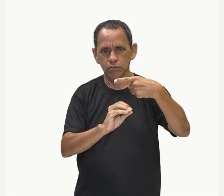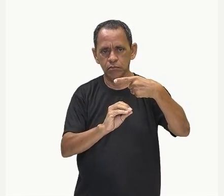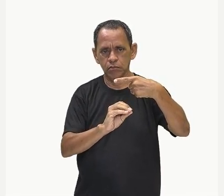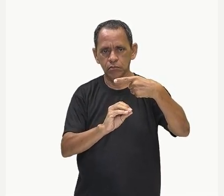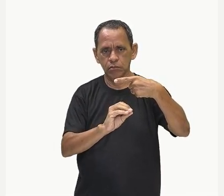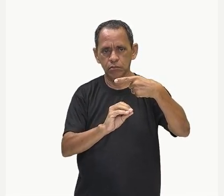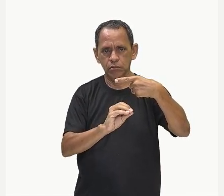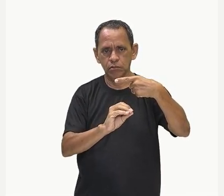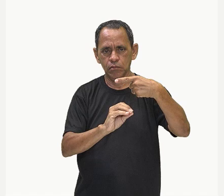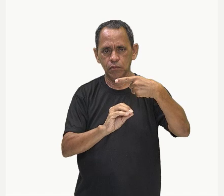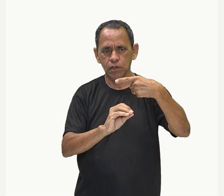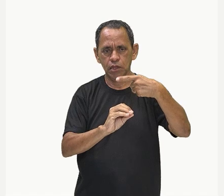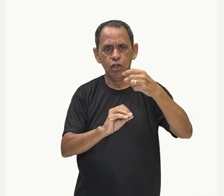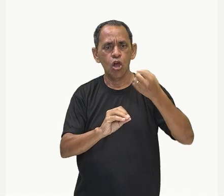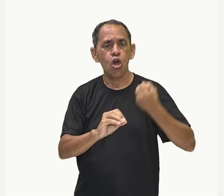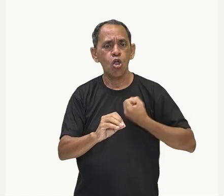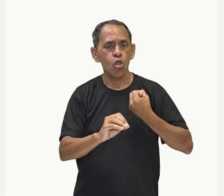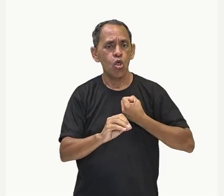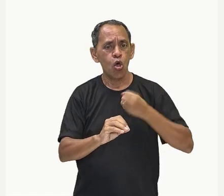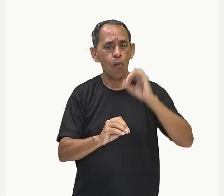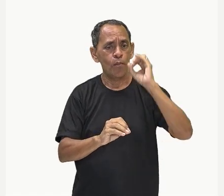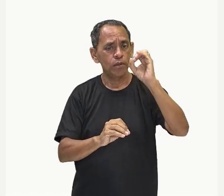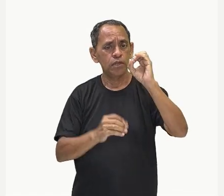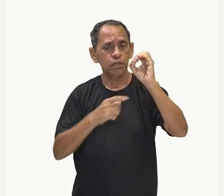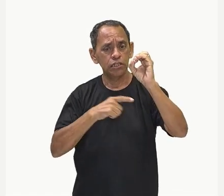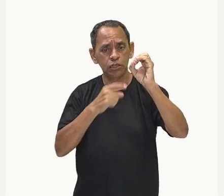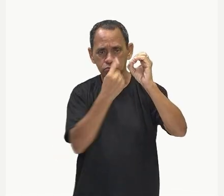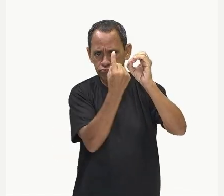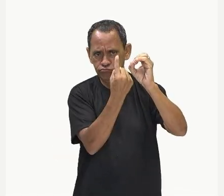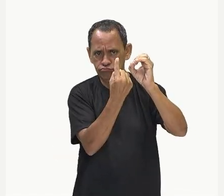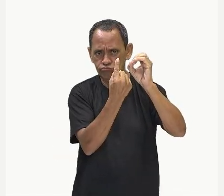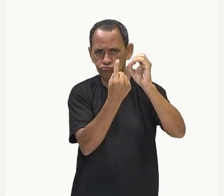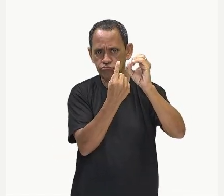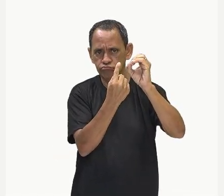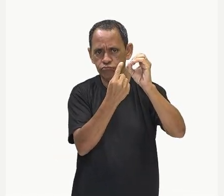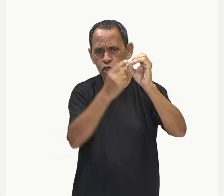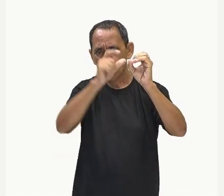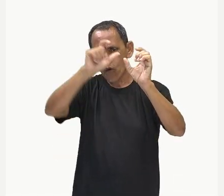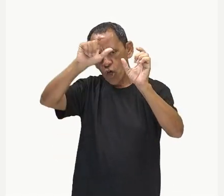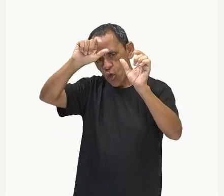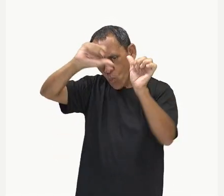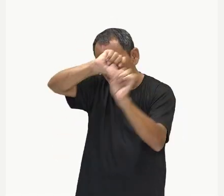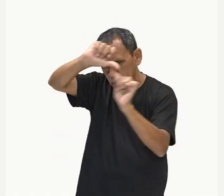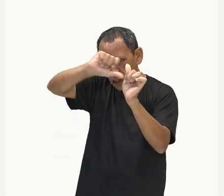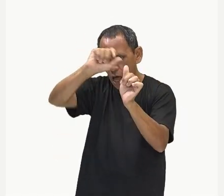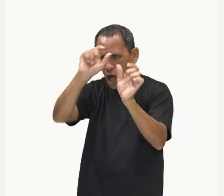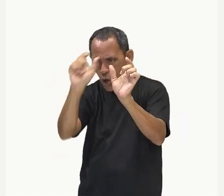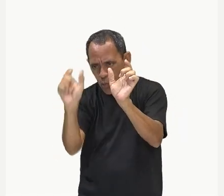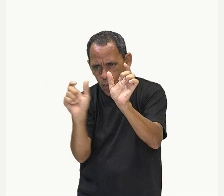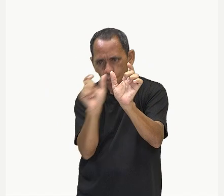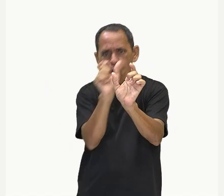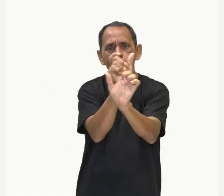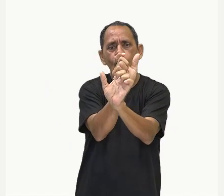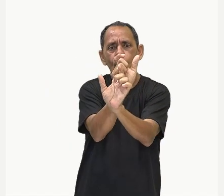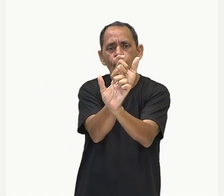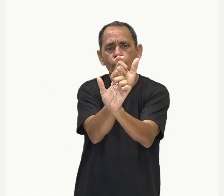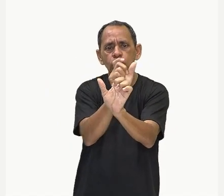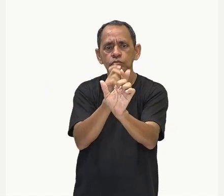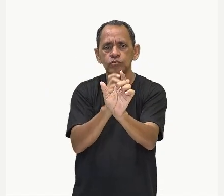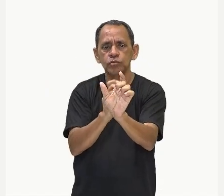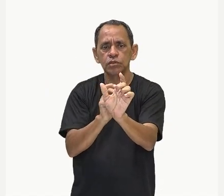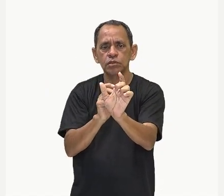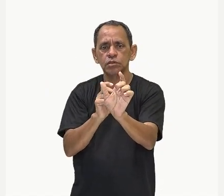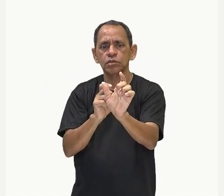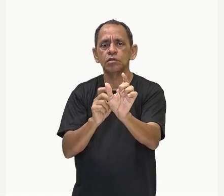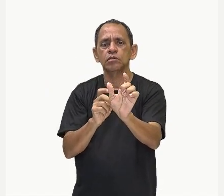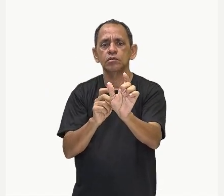É só 10. Então, significa que o meu número vai ter uma casa decimal. e eu posso já colocar a